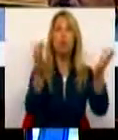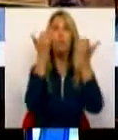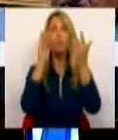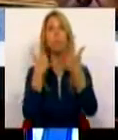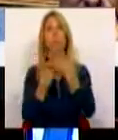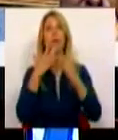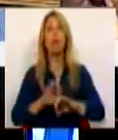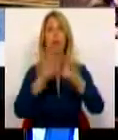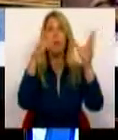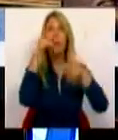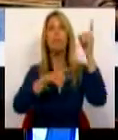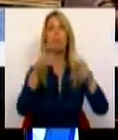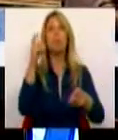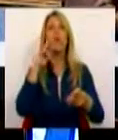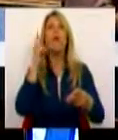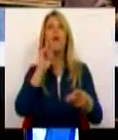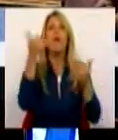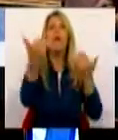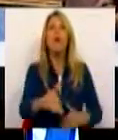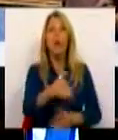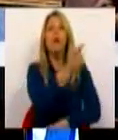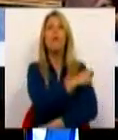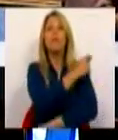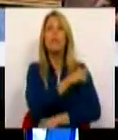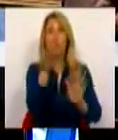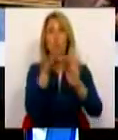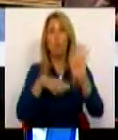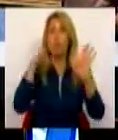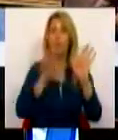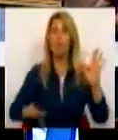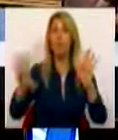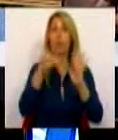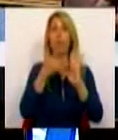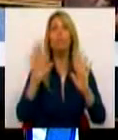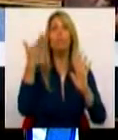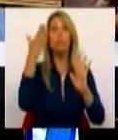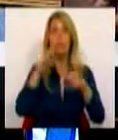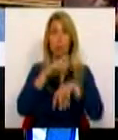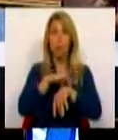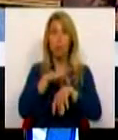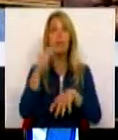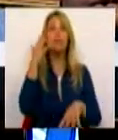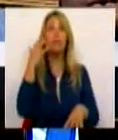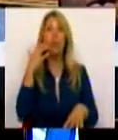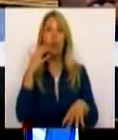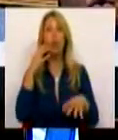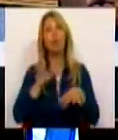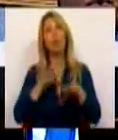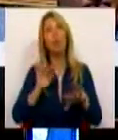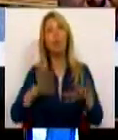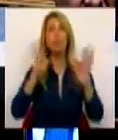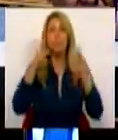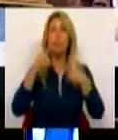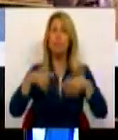população sobre a validade da vacinação incluída no Programa Nacional, em particular no caso do sarampo, divulgando para o efeito informação nos